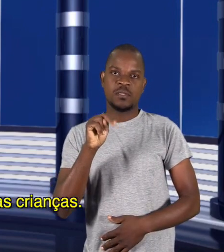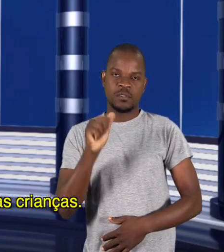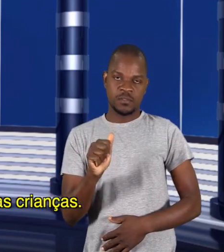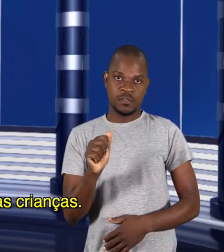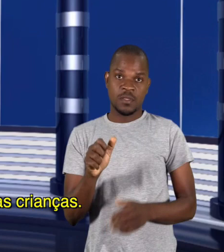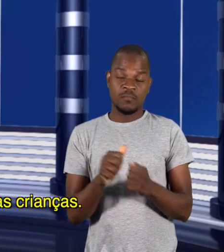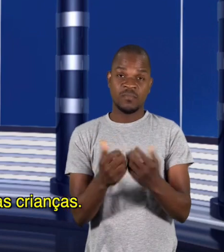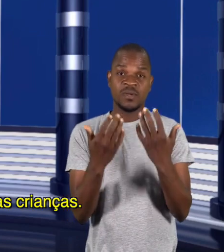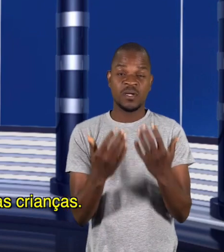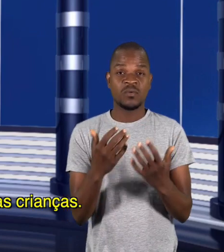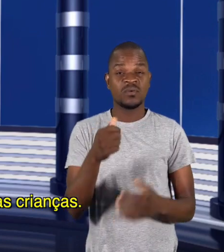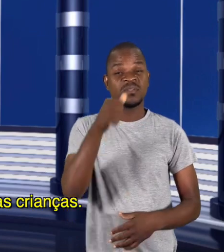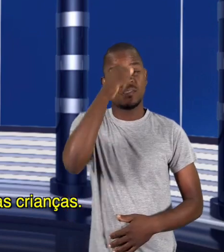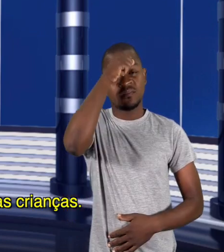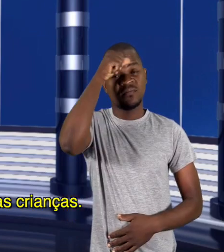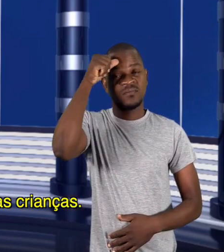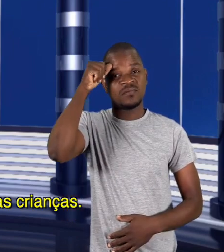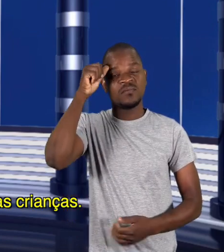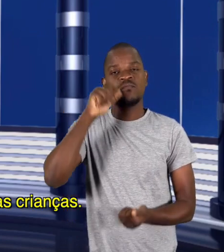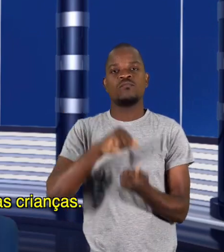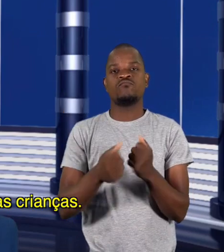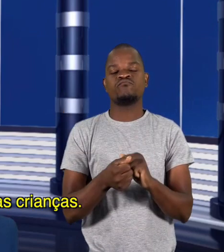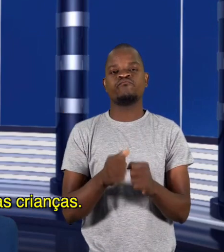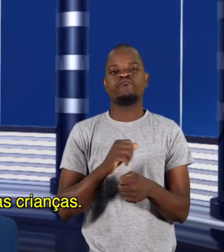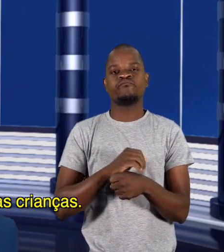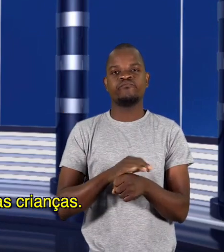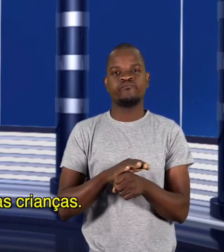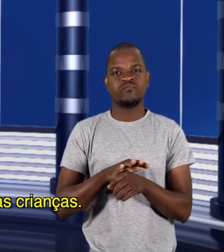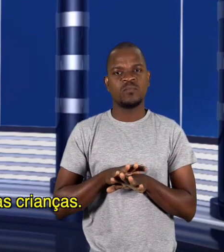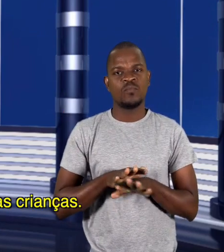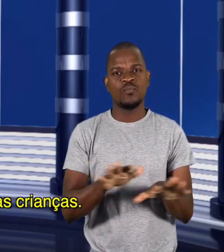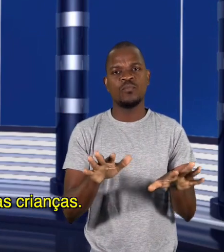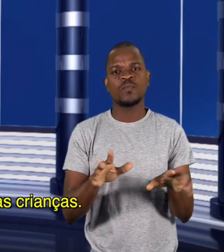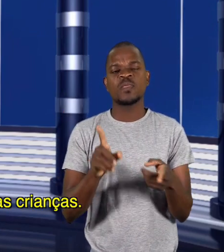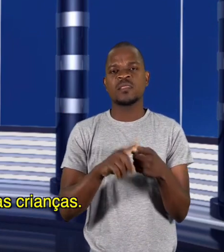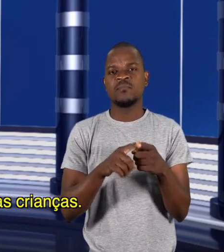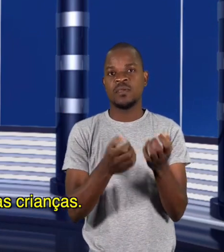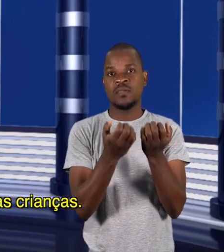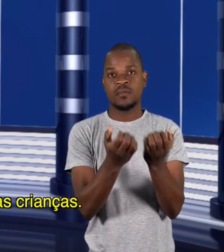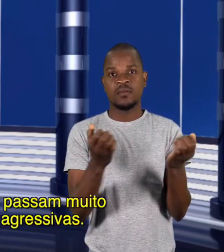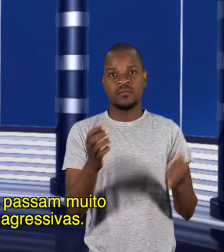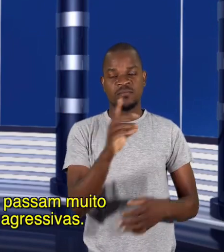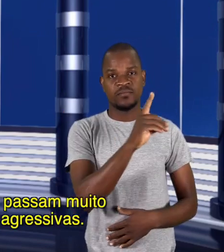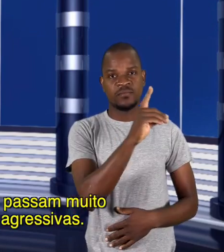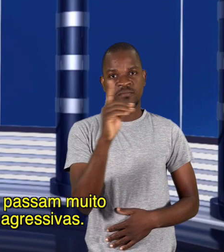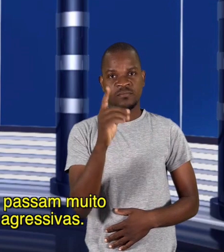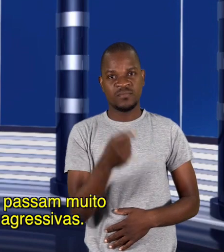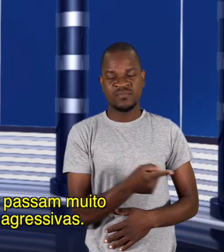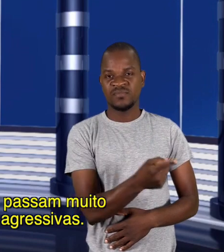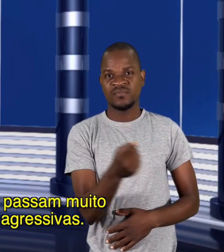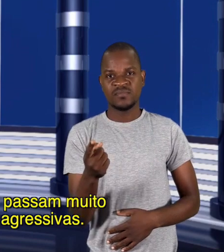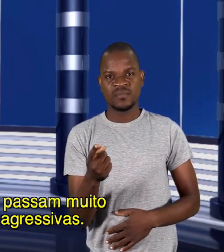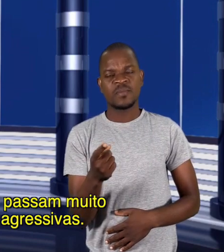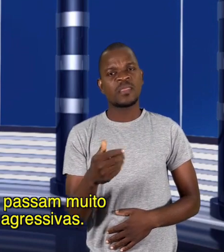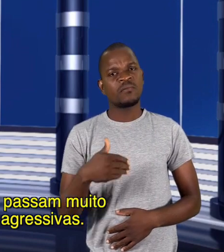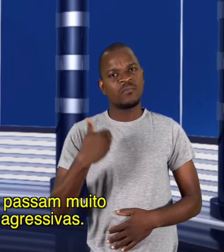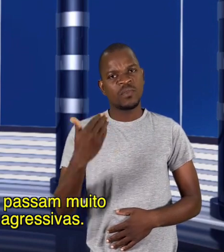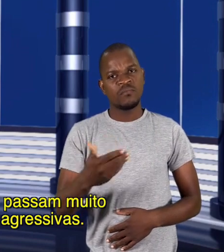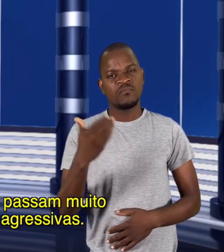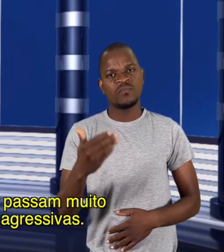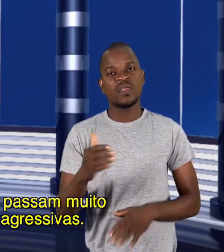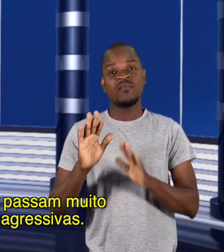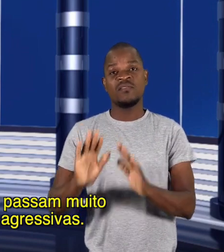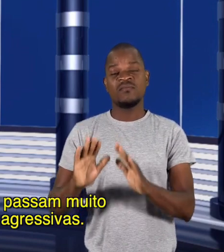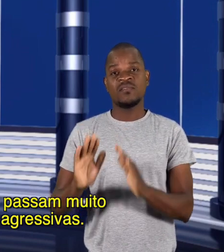com esta pandemia, acabou alterando aquilo que era a rotina de cada uma das crianças. E sabe-se que as crianças com deficiência, elas,